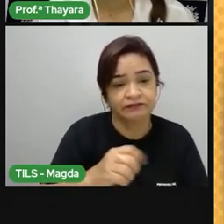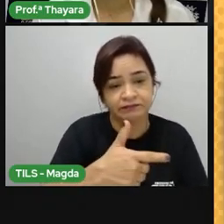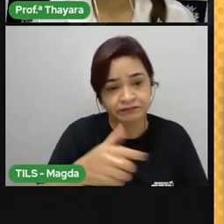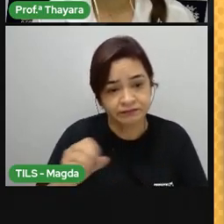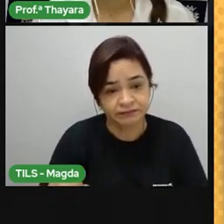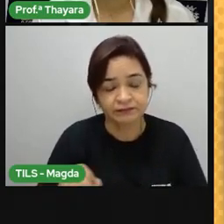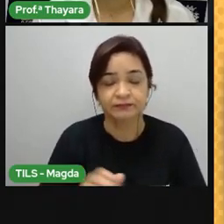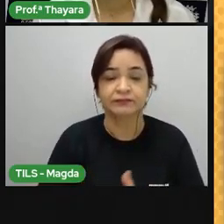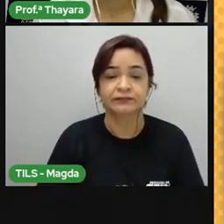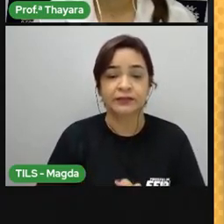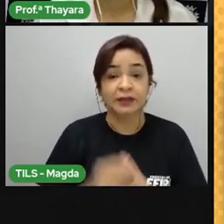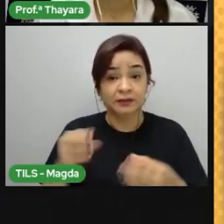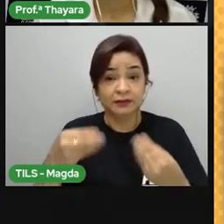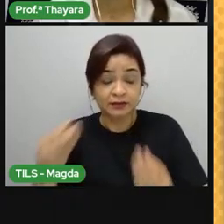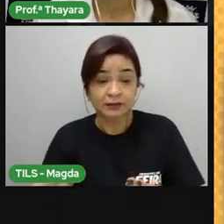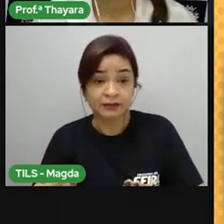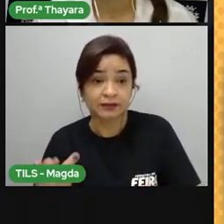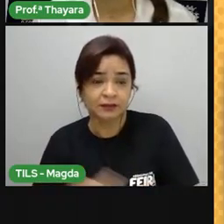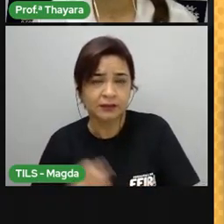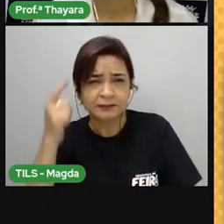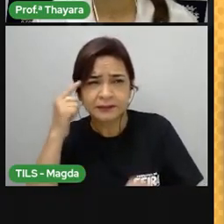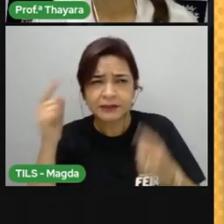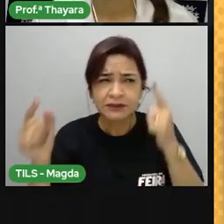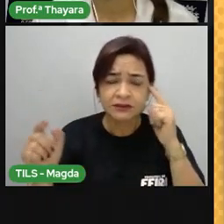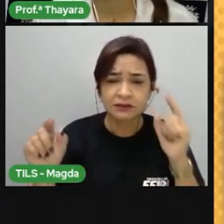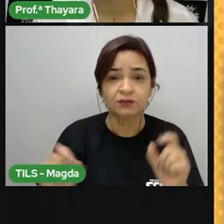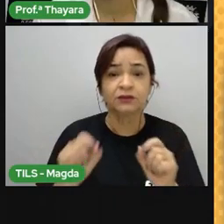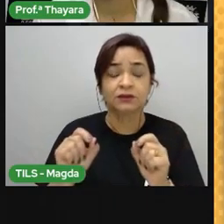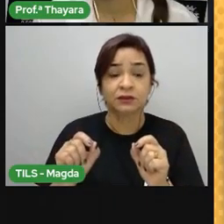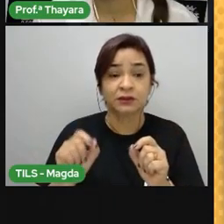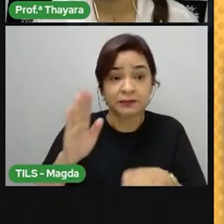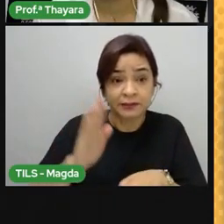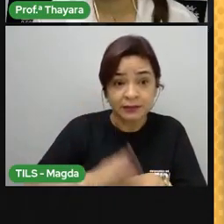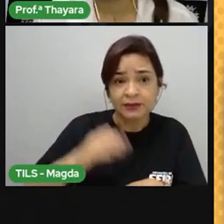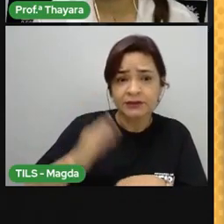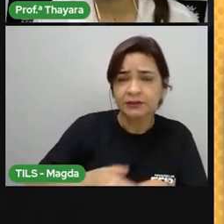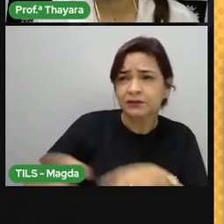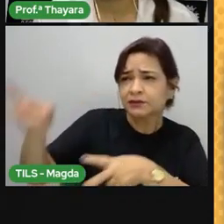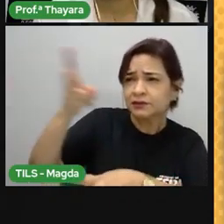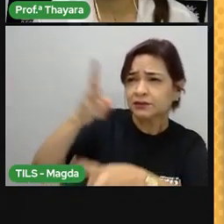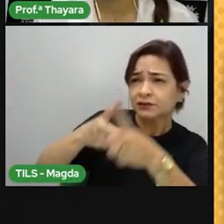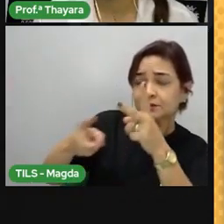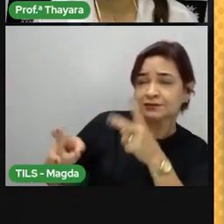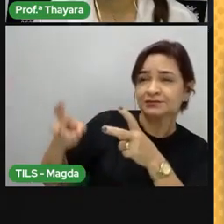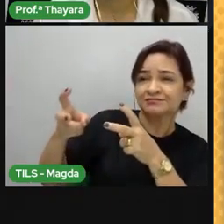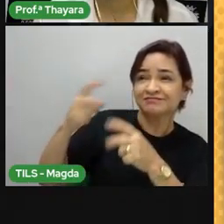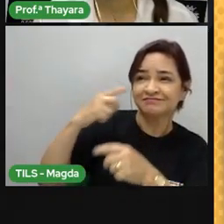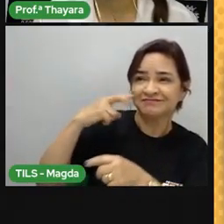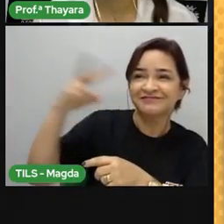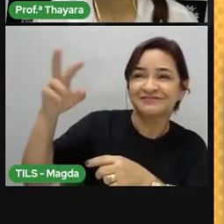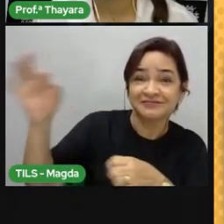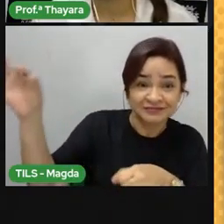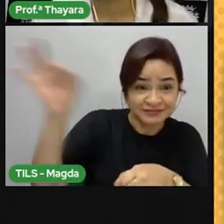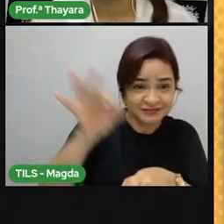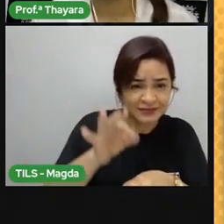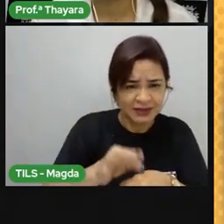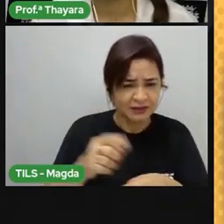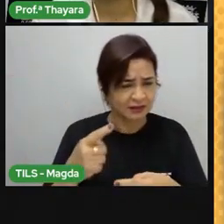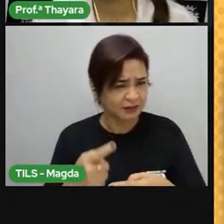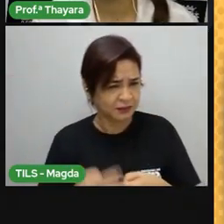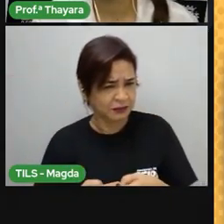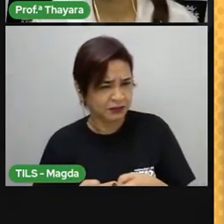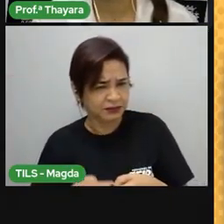Dessa forma, só podemos concluir que estamos sim, cada vez descobrindo mais asteroides e vendo mais meteoros. Não porque eles estão ficando